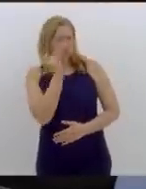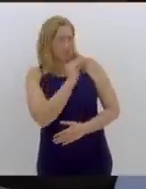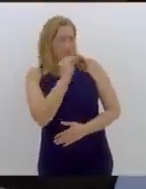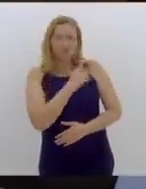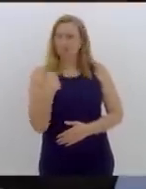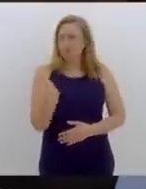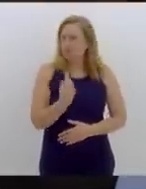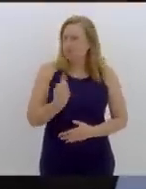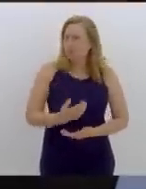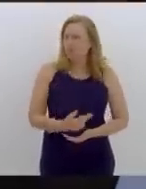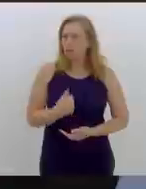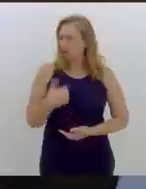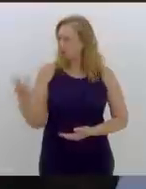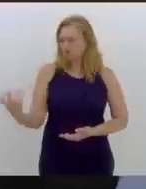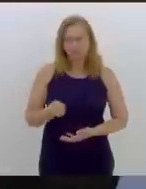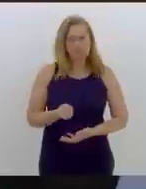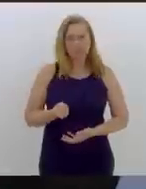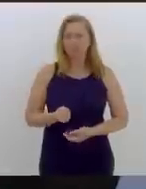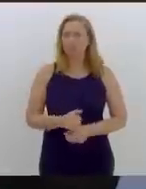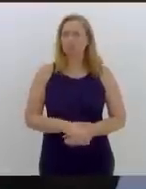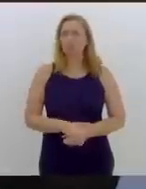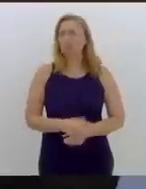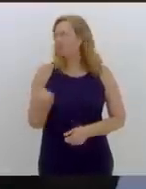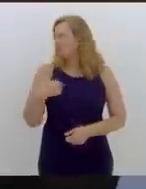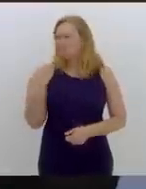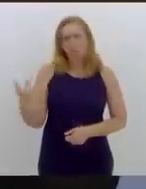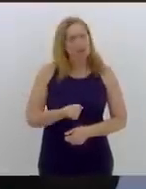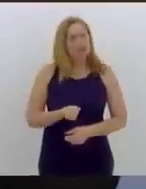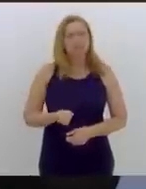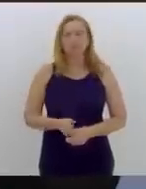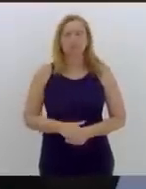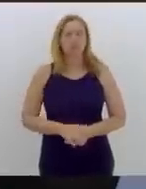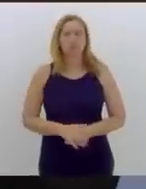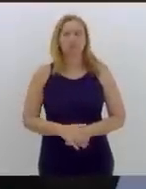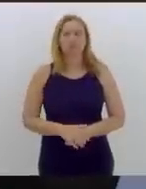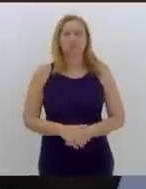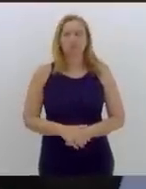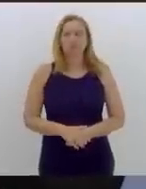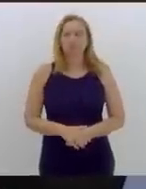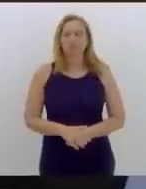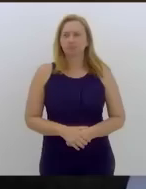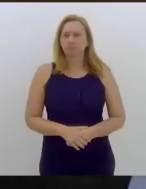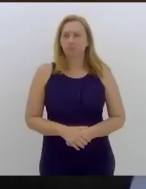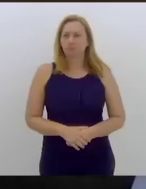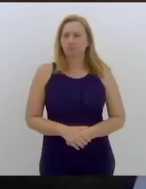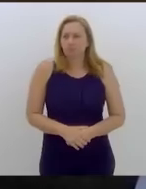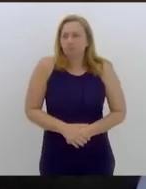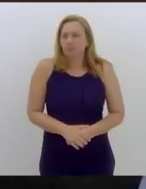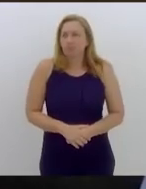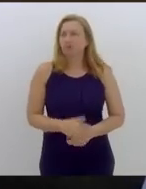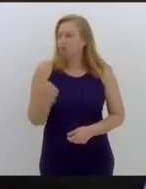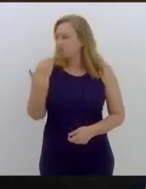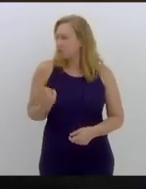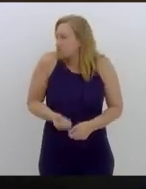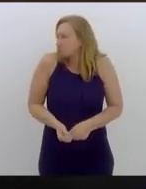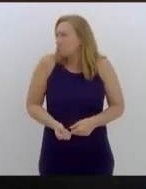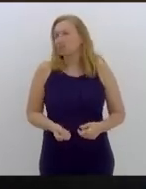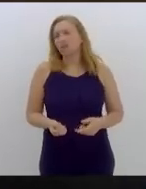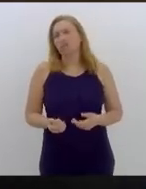eu não recebo eu não recebo vocês estão cagando